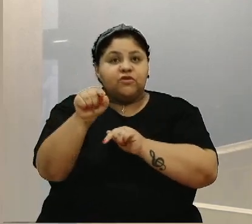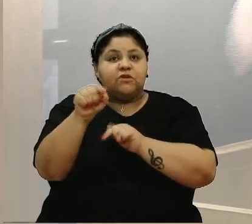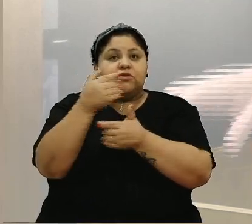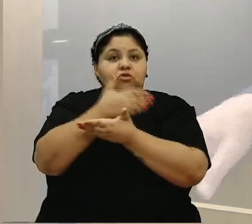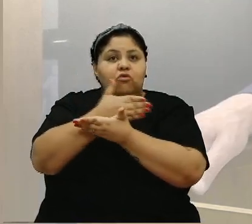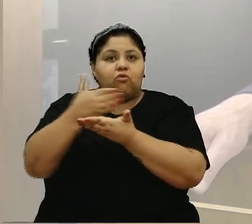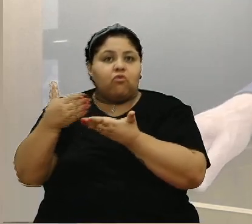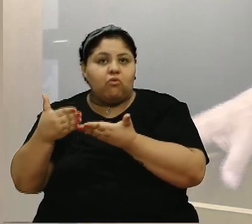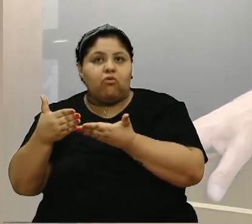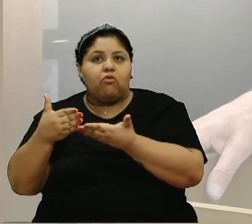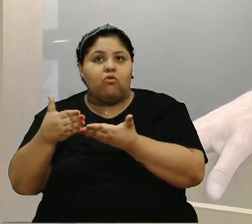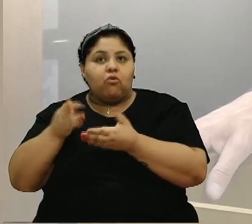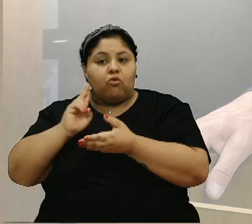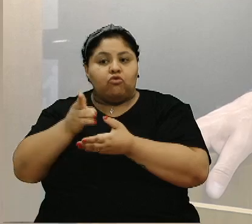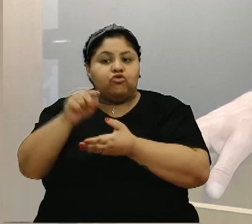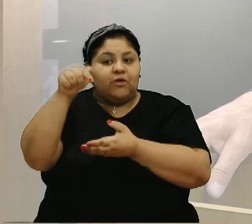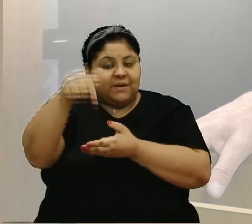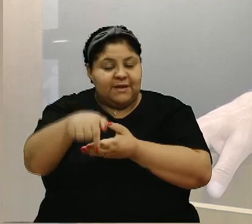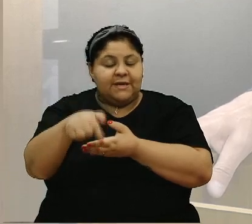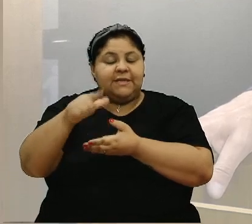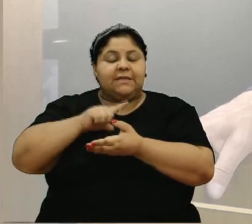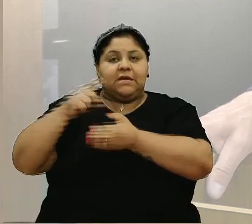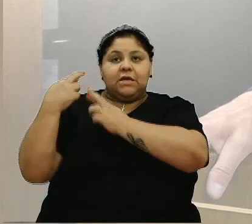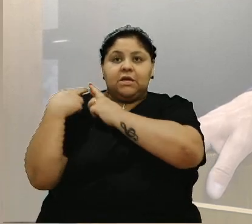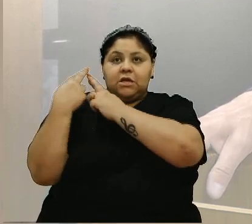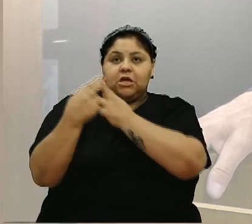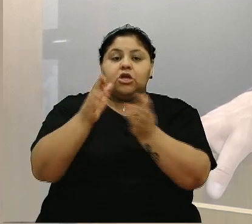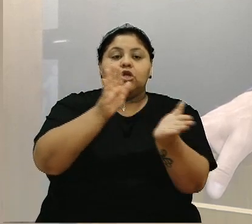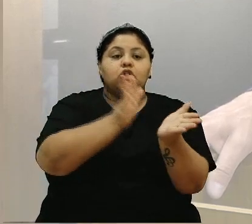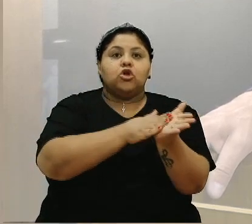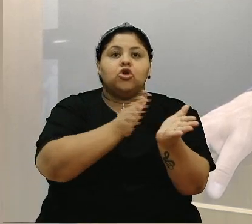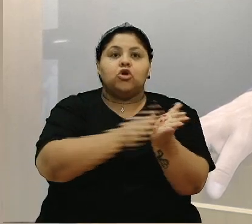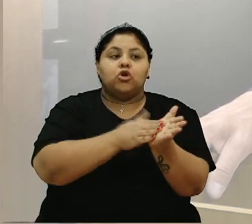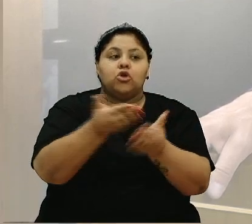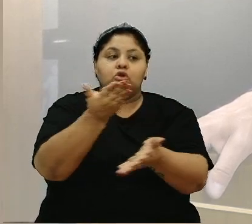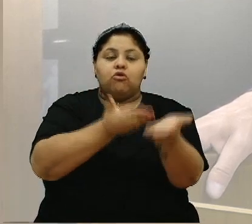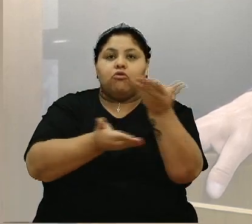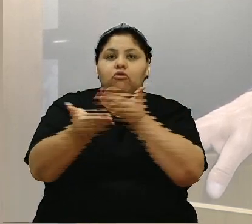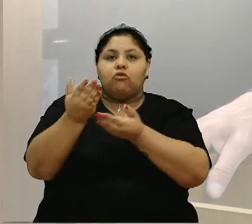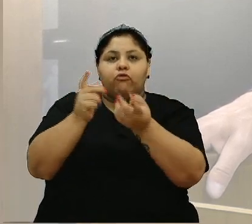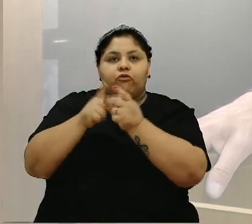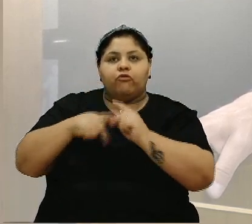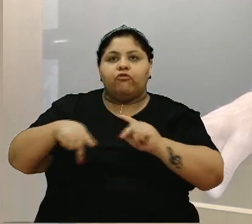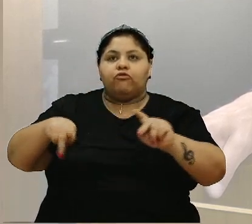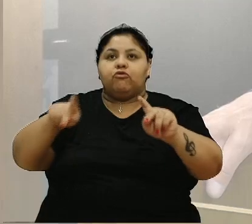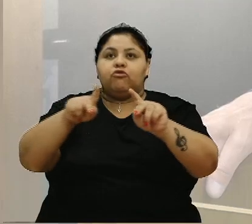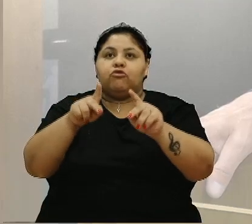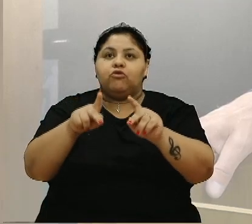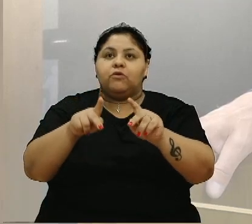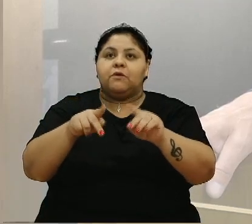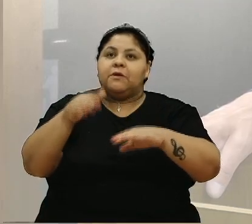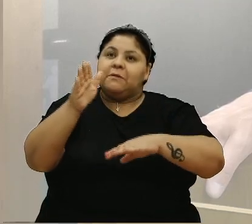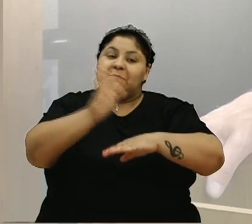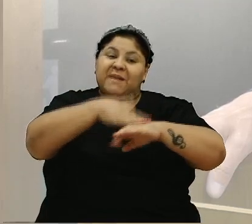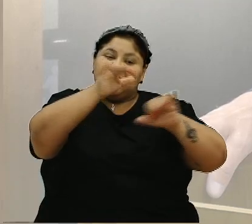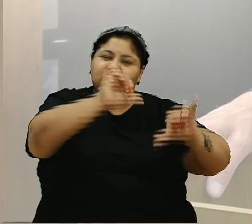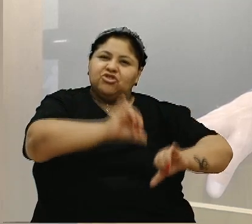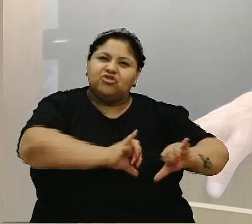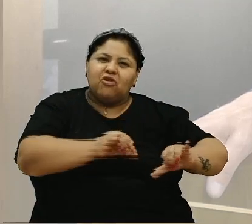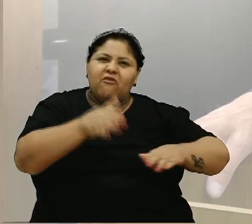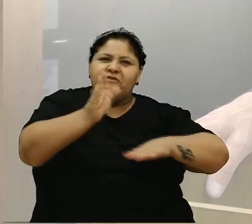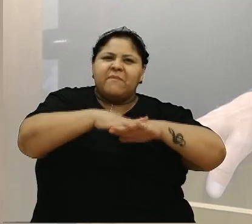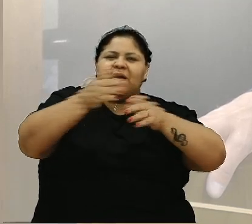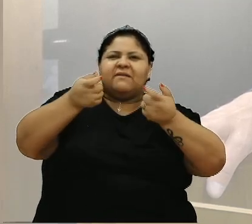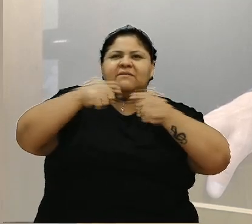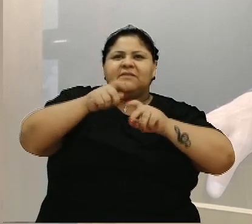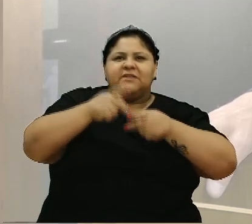ou vocês que ficarão, têm essa responsabilidade de cobrar que seja atendida a população lá na ponta, que é a que mais precisa. A